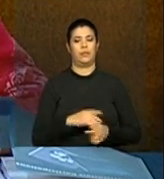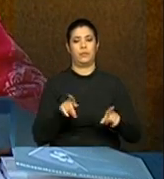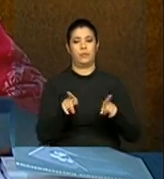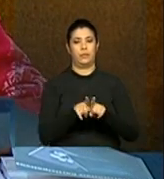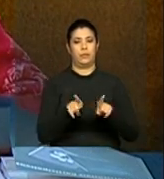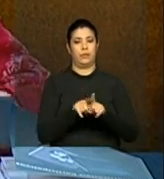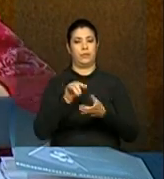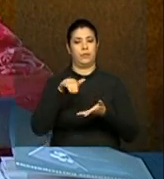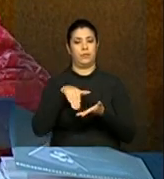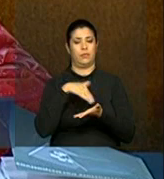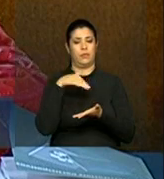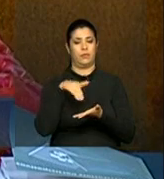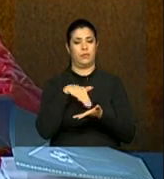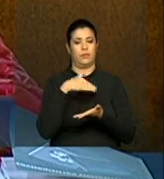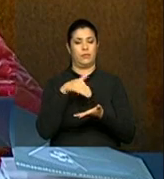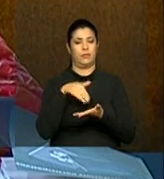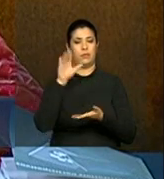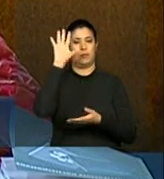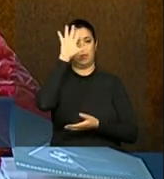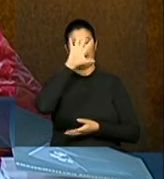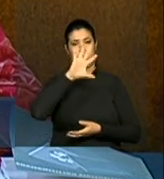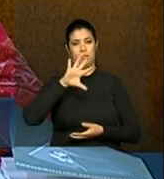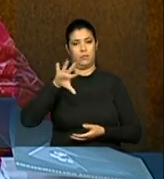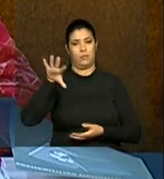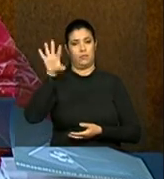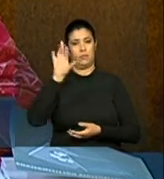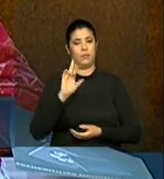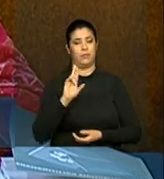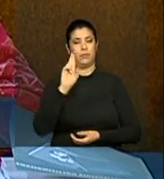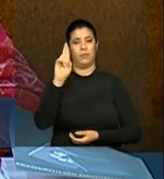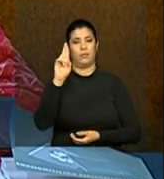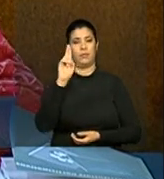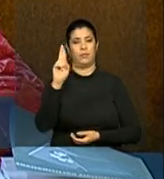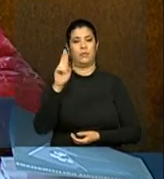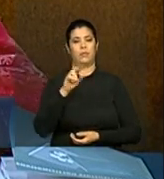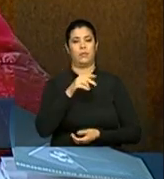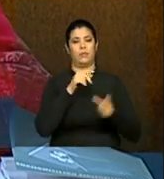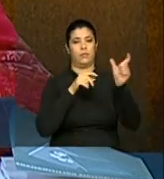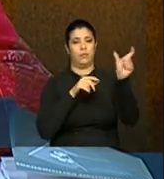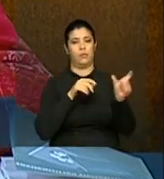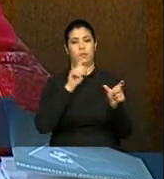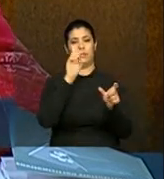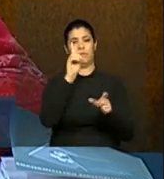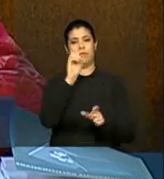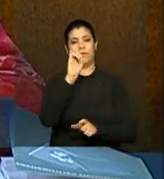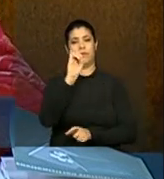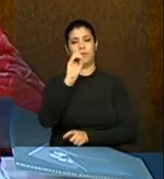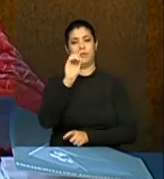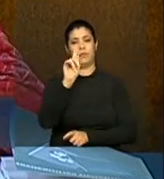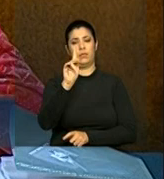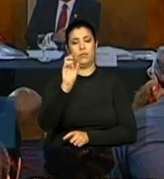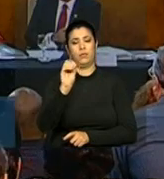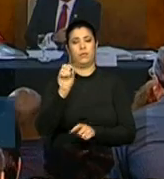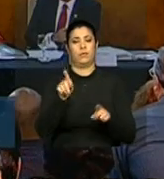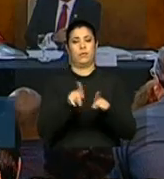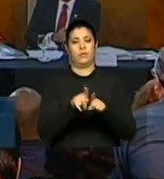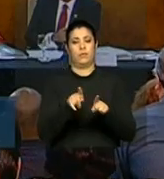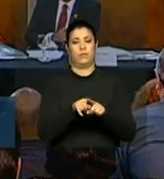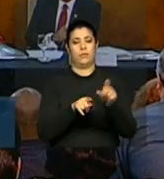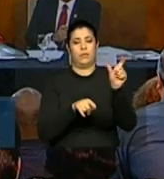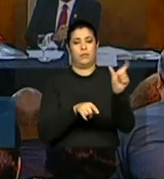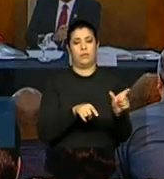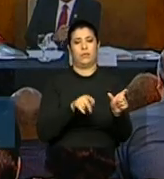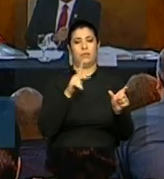Secretaria Geral aqui representada pelo Diogo e pelo Pedro, que